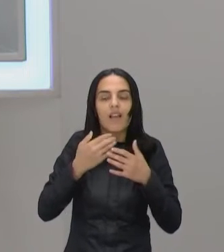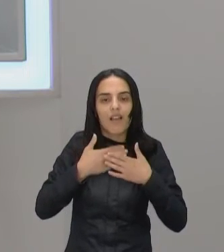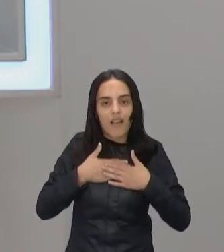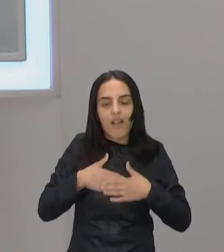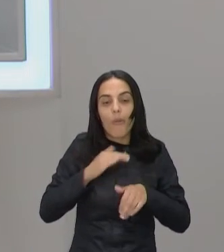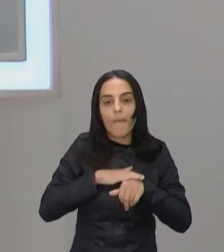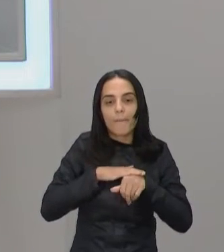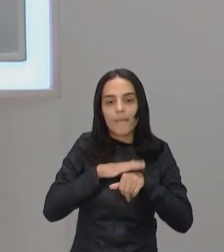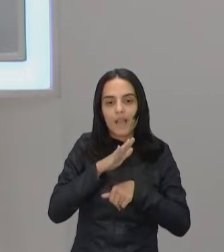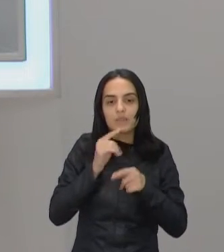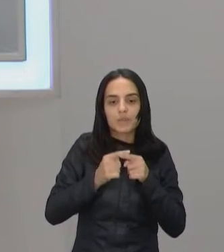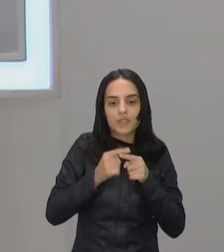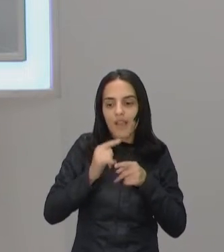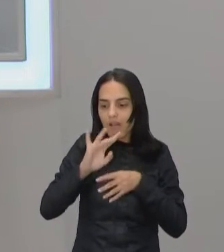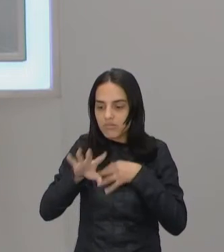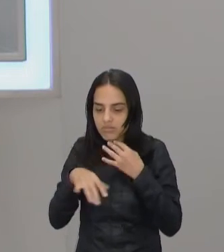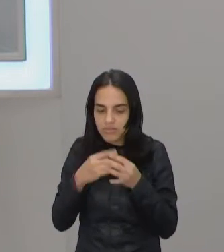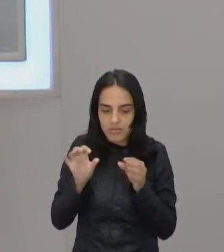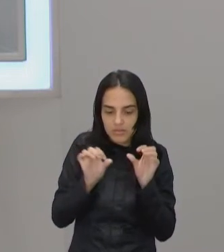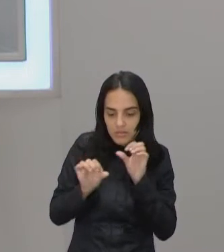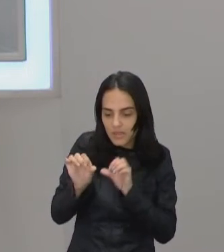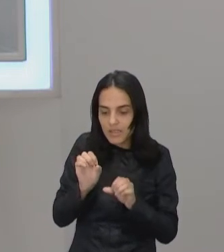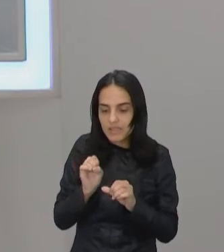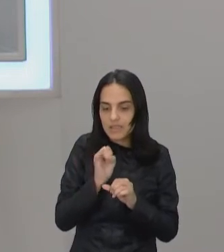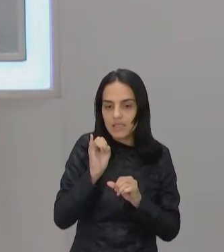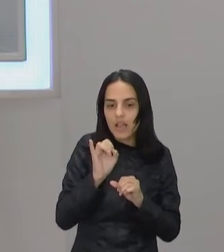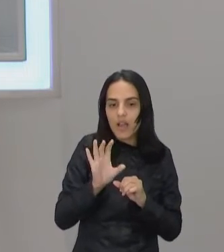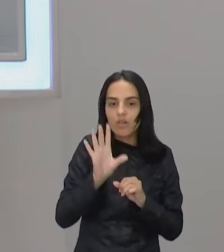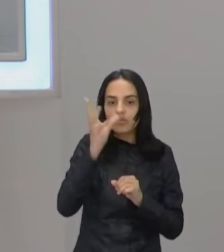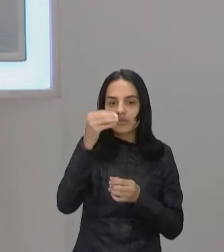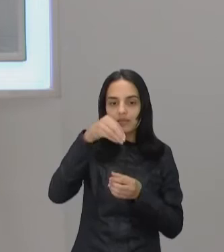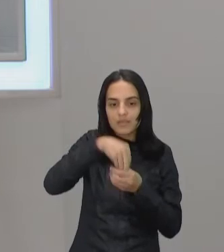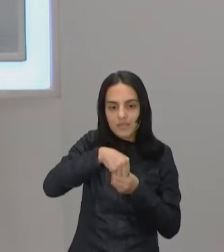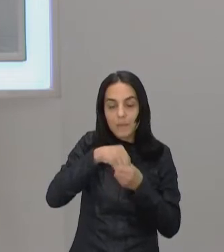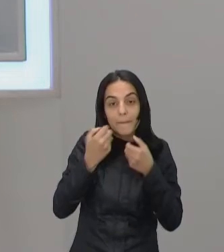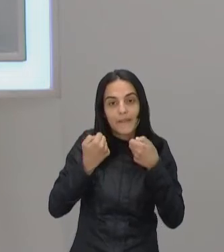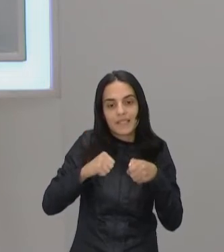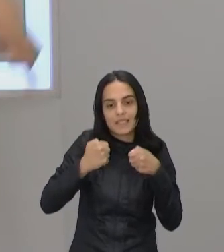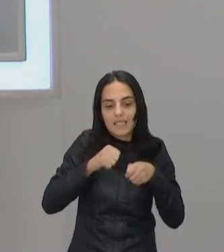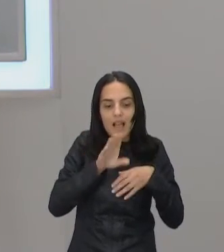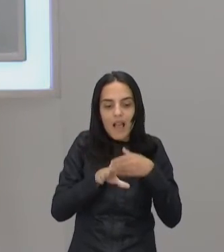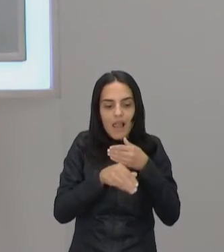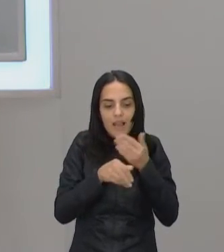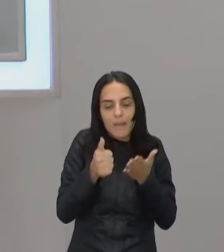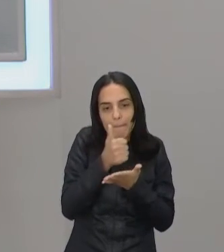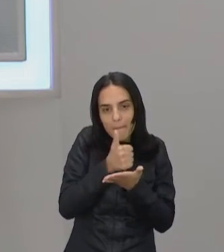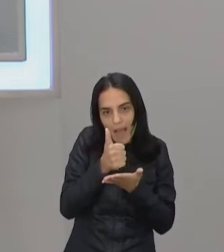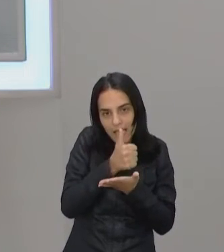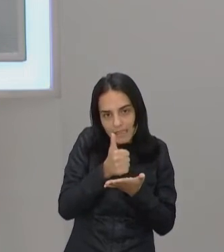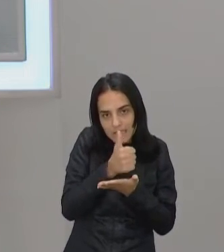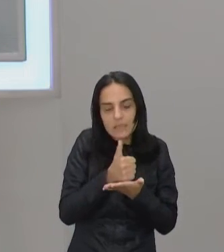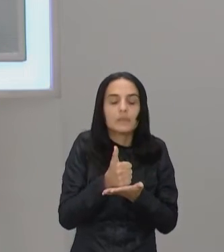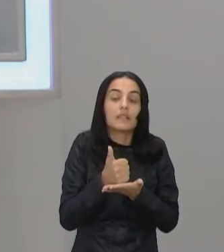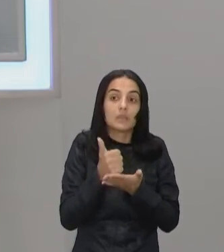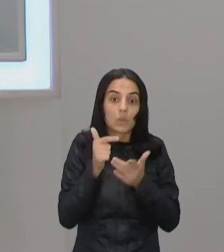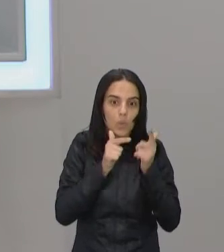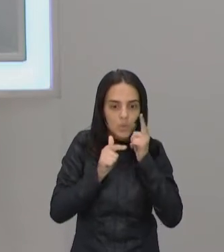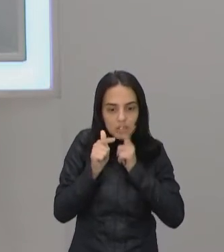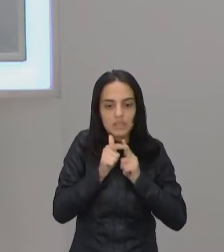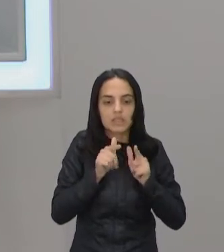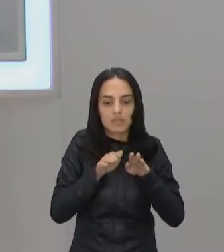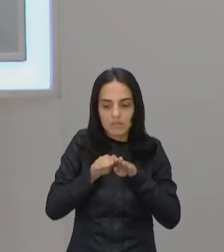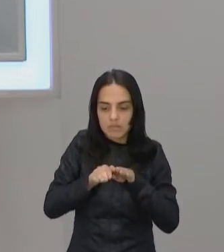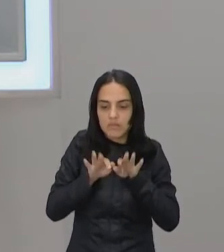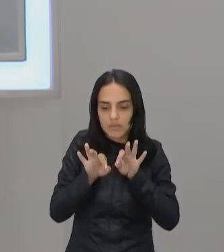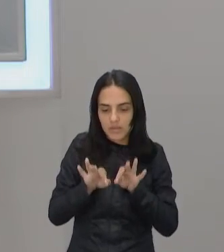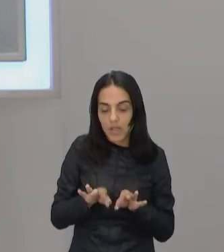acontecem naquele meio, elas só acontecem se eu tiver um meio neutro. Então é necessário que eu adicione uma base no meio ácido para que eu possa neutralizá-lo.